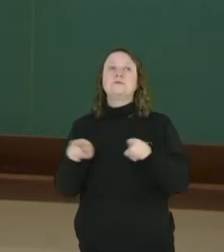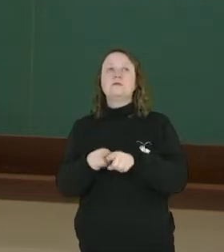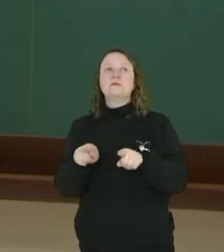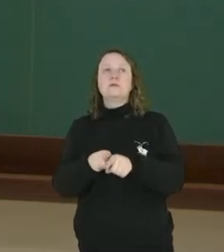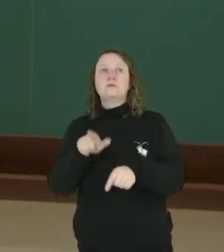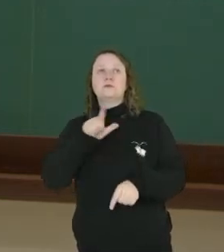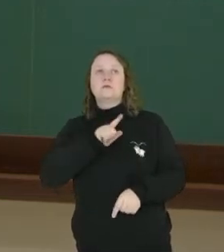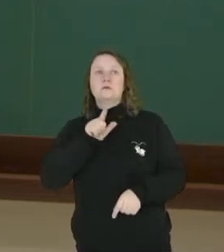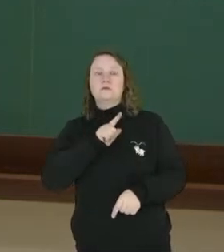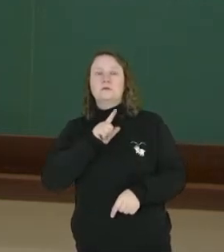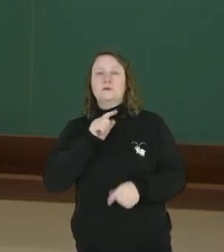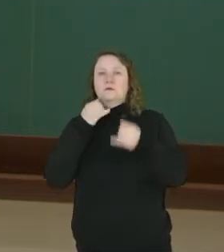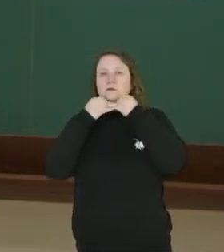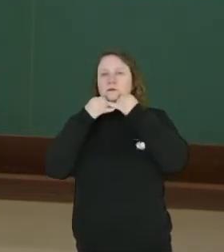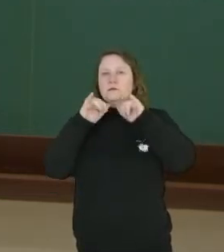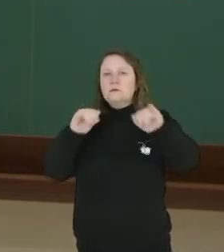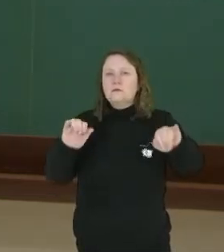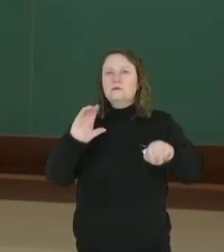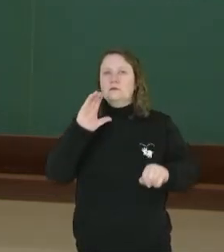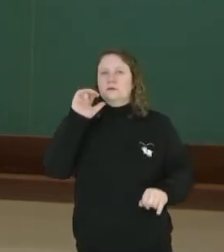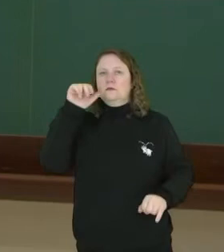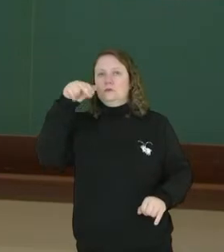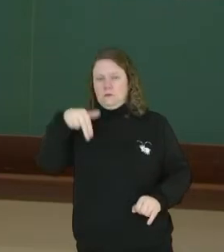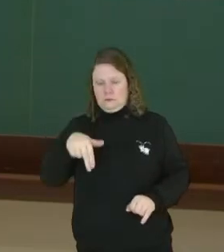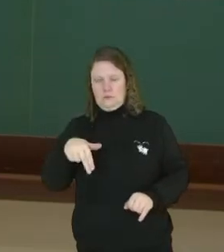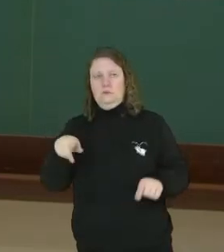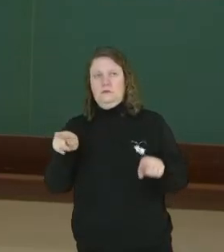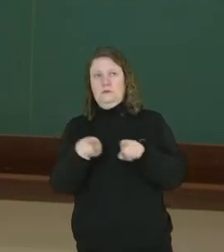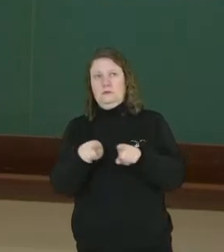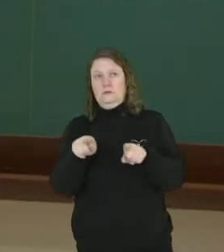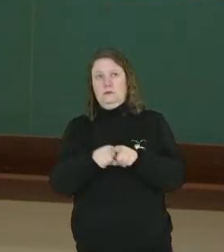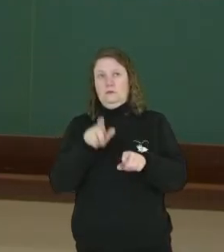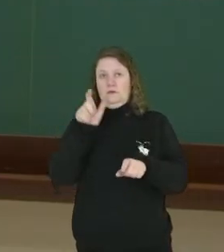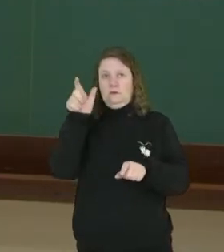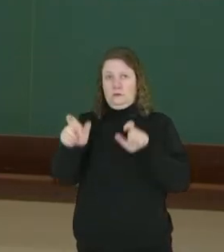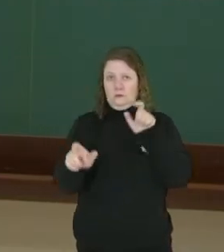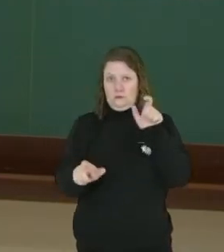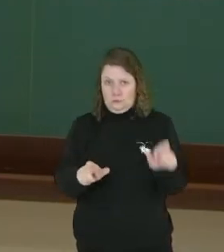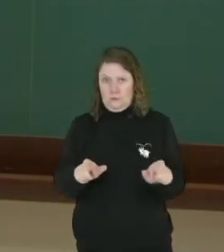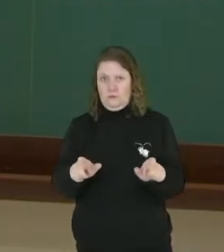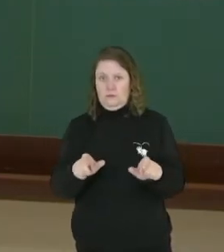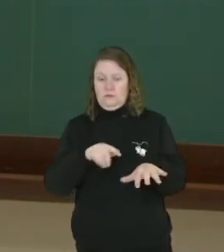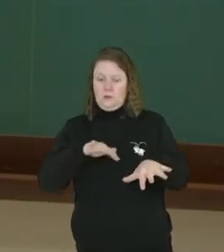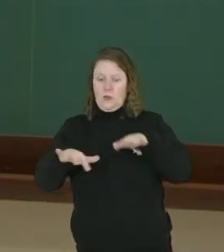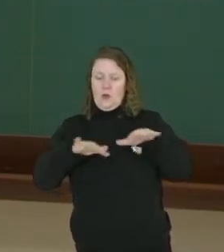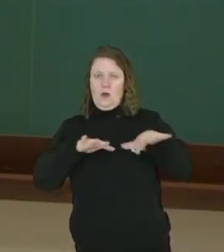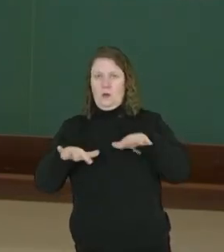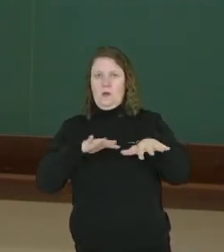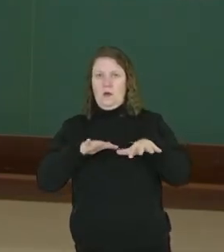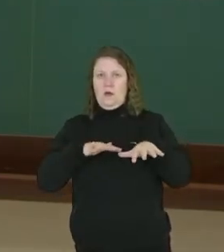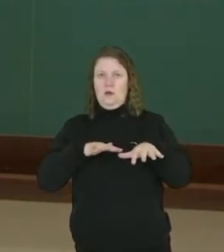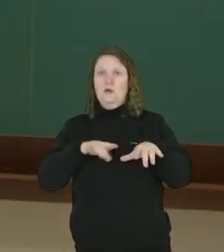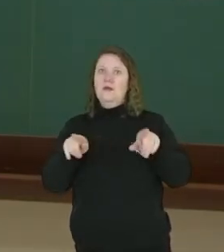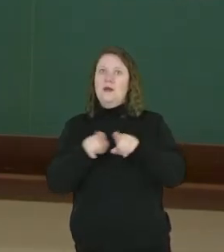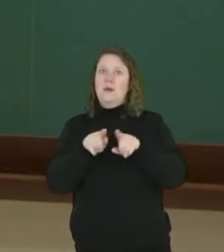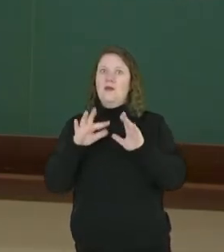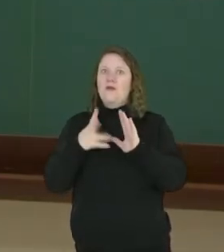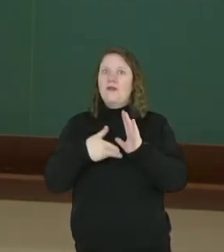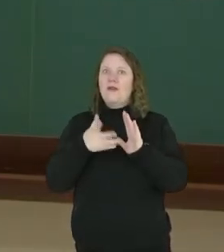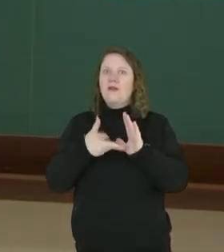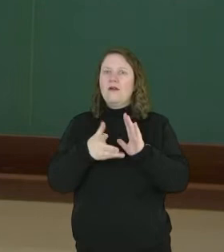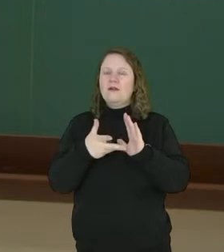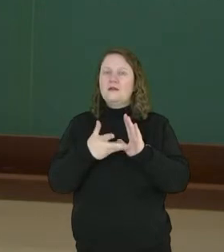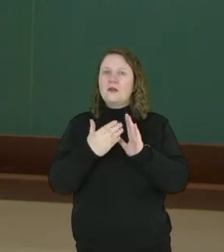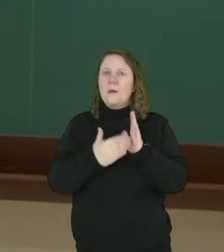chamada energia cinética, o EC. A pessoa se movimenta durante a queda, adquirindo velocidade. Então perceba que